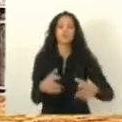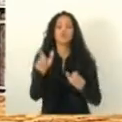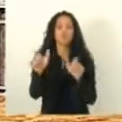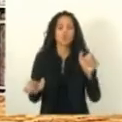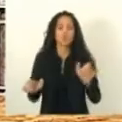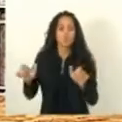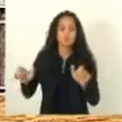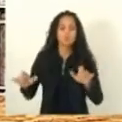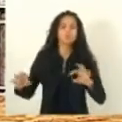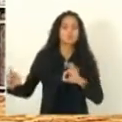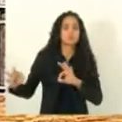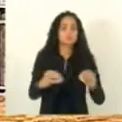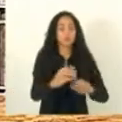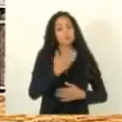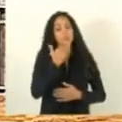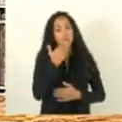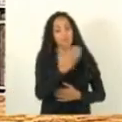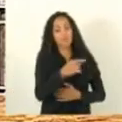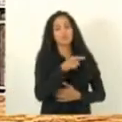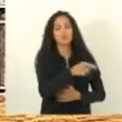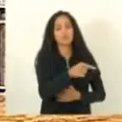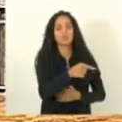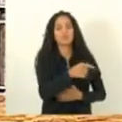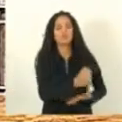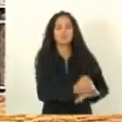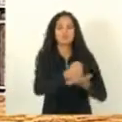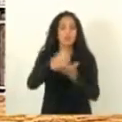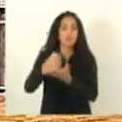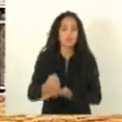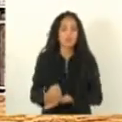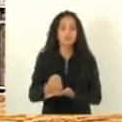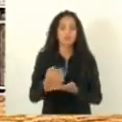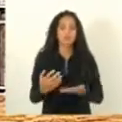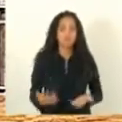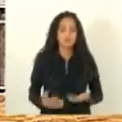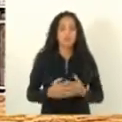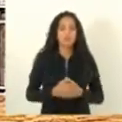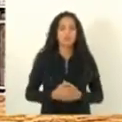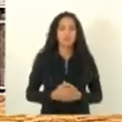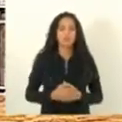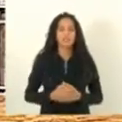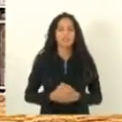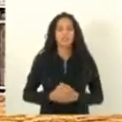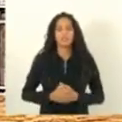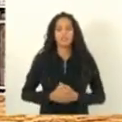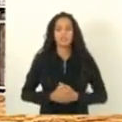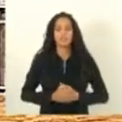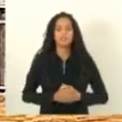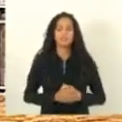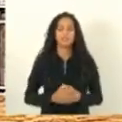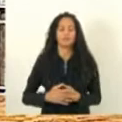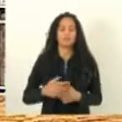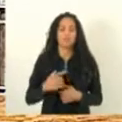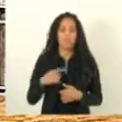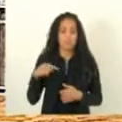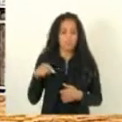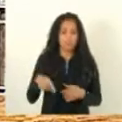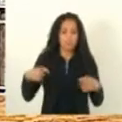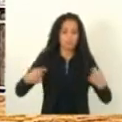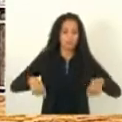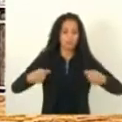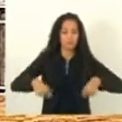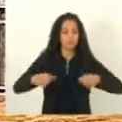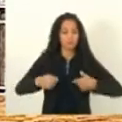ali solicitam este serviço. Porque nós já procuramos um hospital, quando a gente procura um hospital, nós precisamos ser